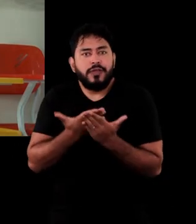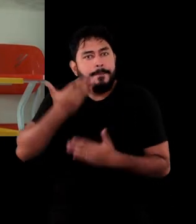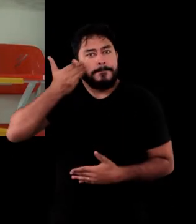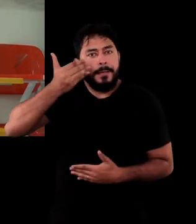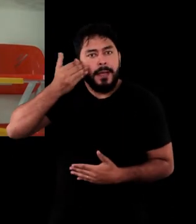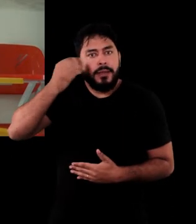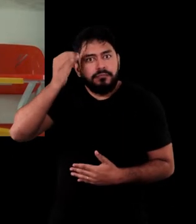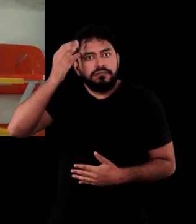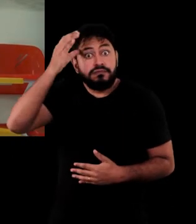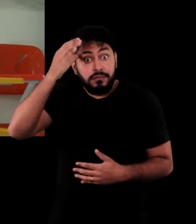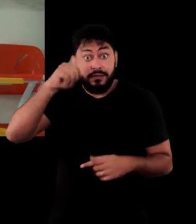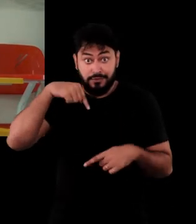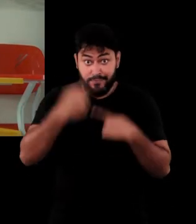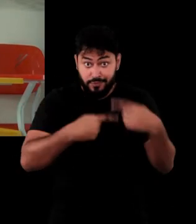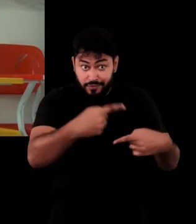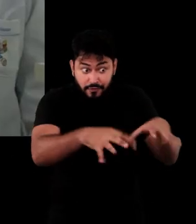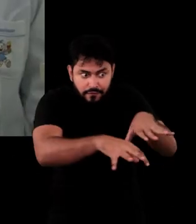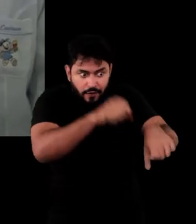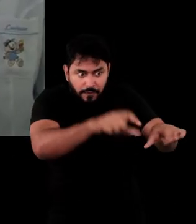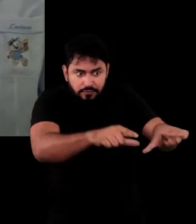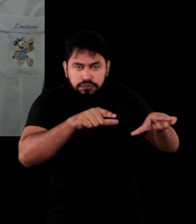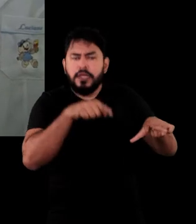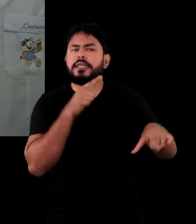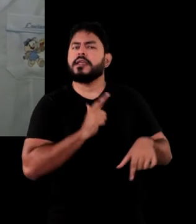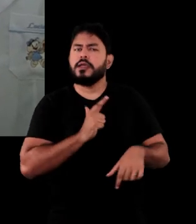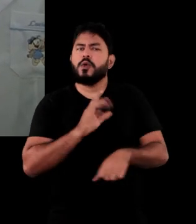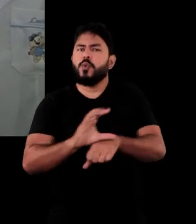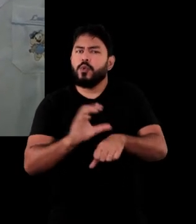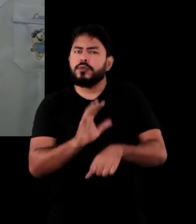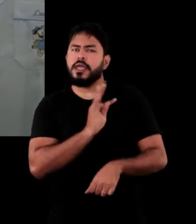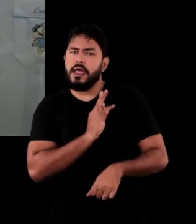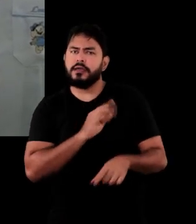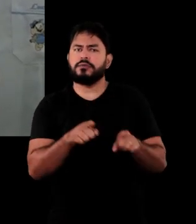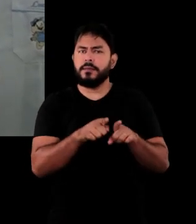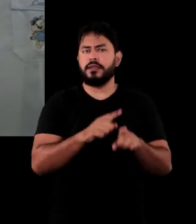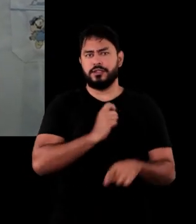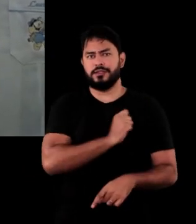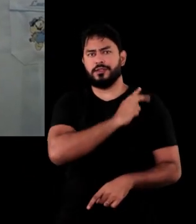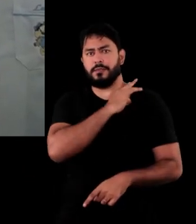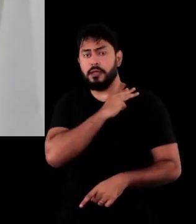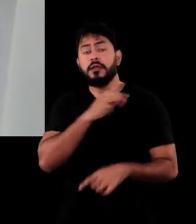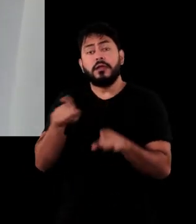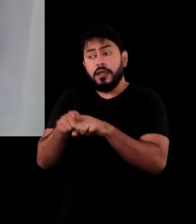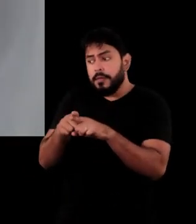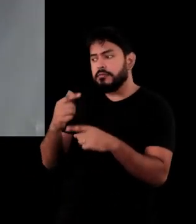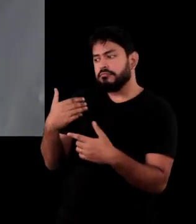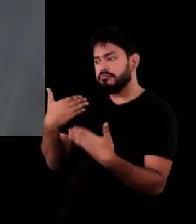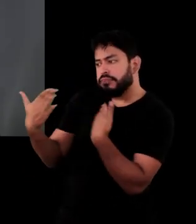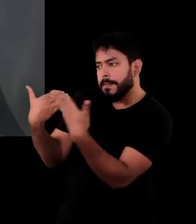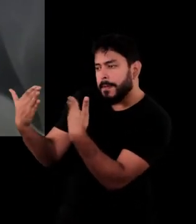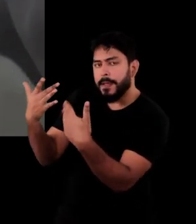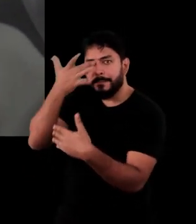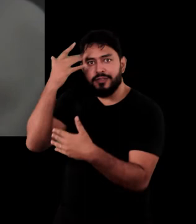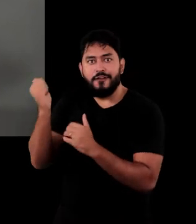tenho um curso técnico, eu vou ter feito o ensino médio, tenho experiências com a comunidade externa, com vários assuntos, conheci pessoas